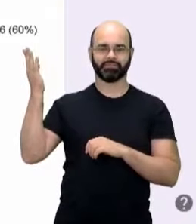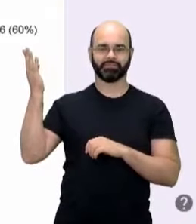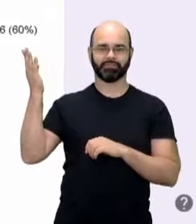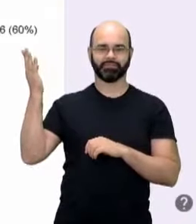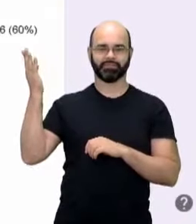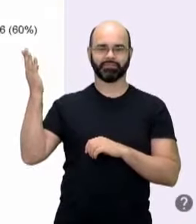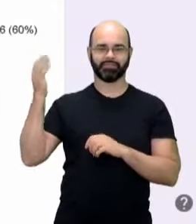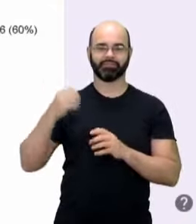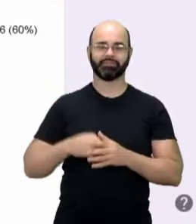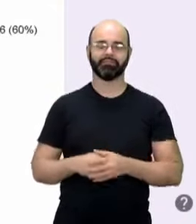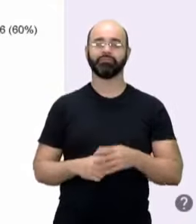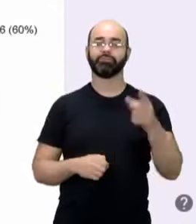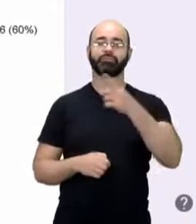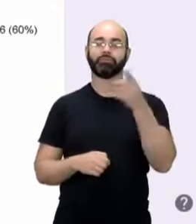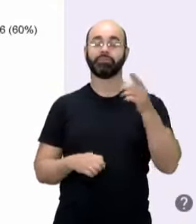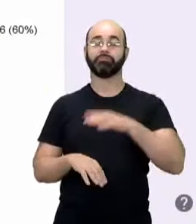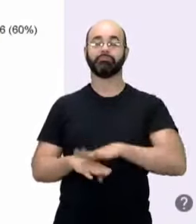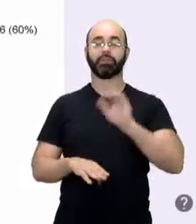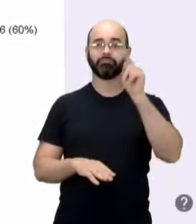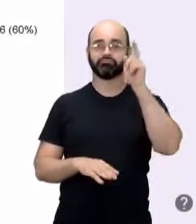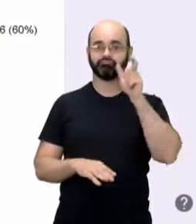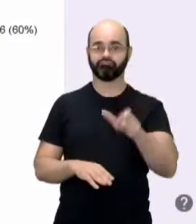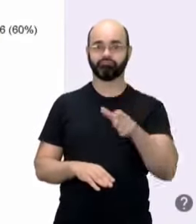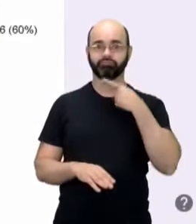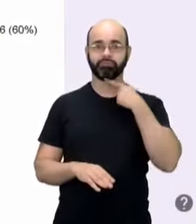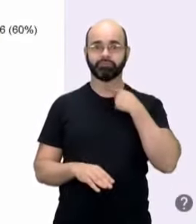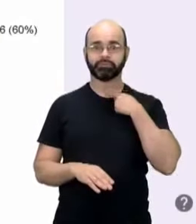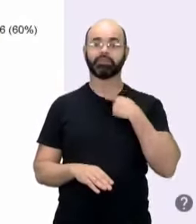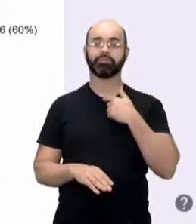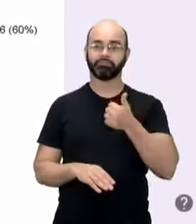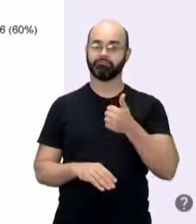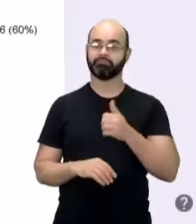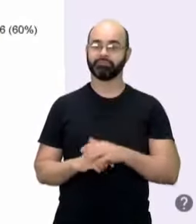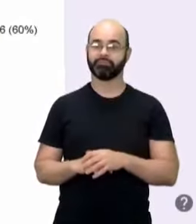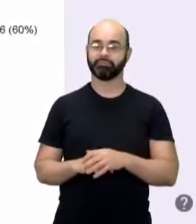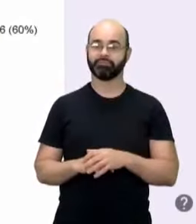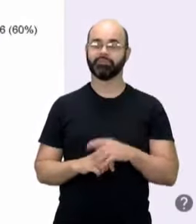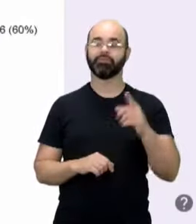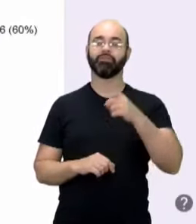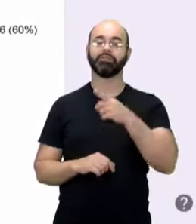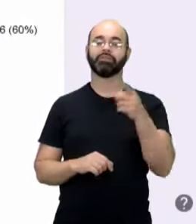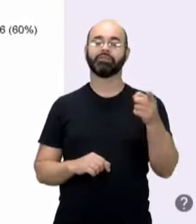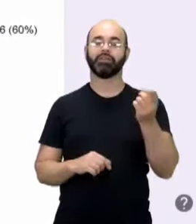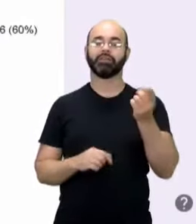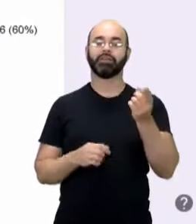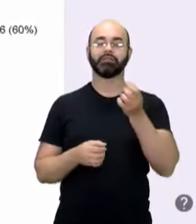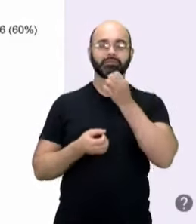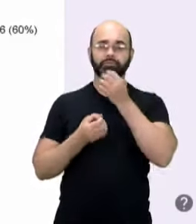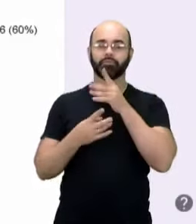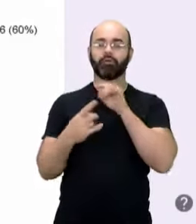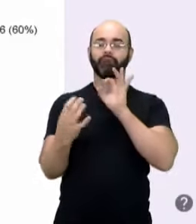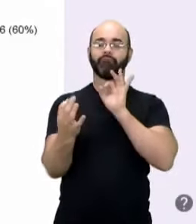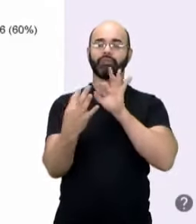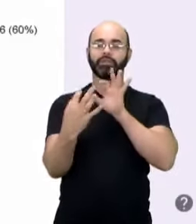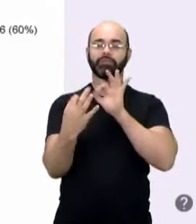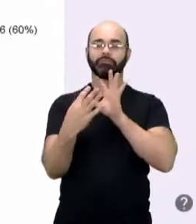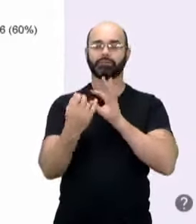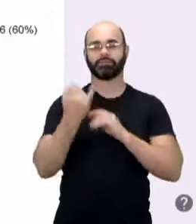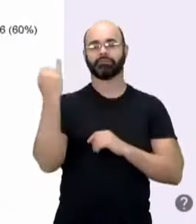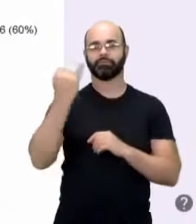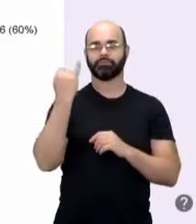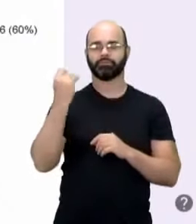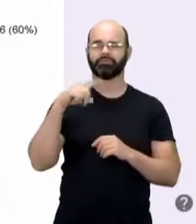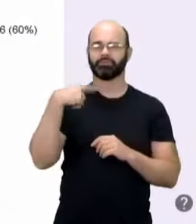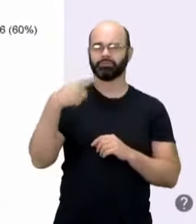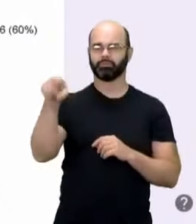vocês gostariam de saber mais. É muito importante ter esse feedback de vocês. Então, só vou reforçar. Quem vai ver depois